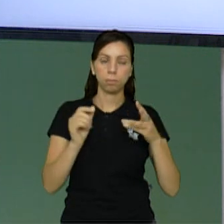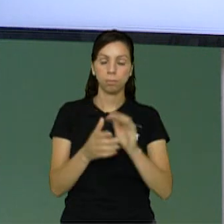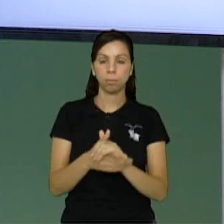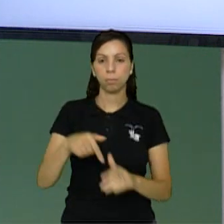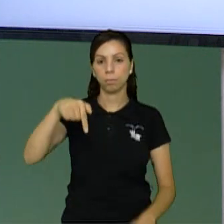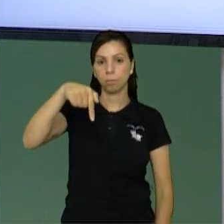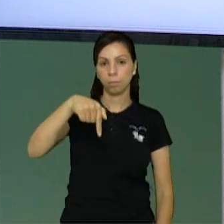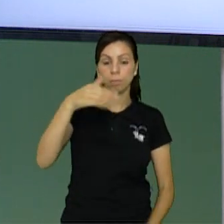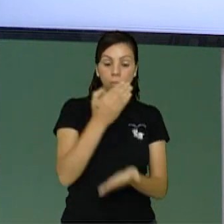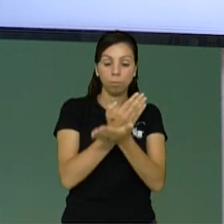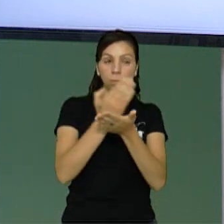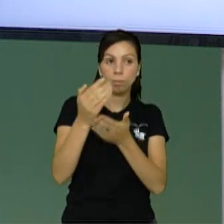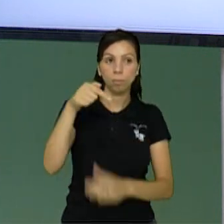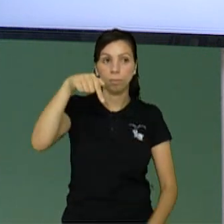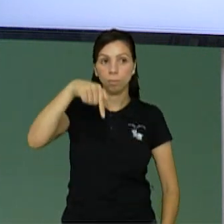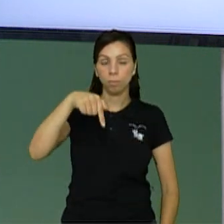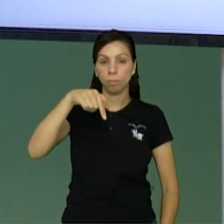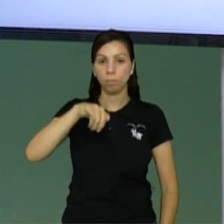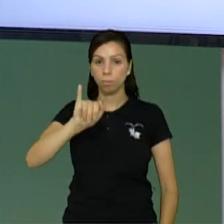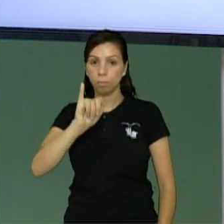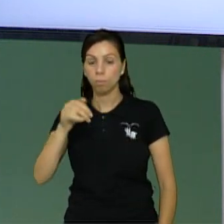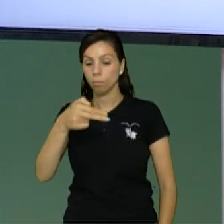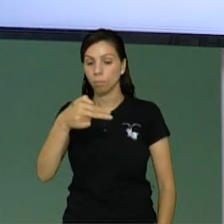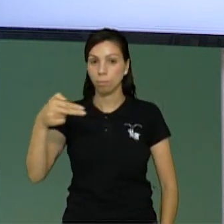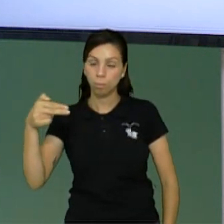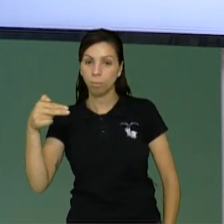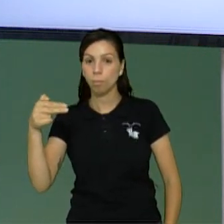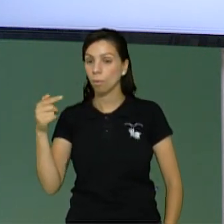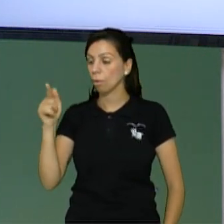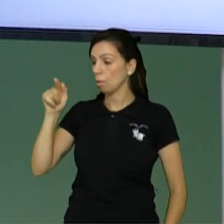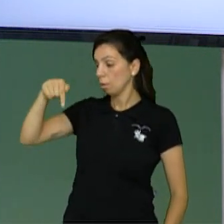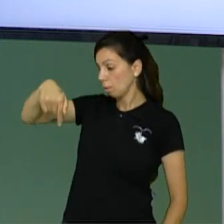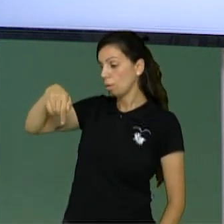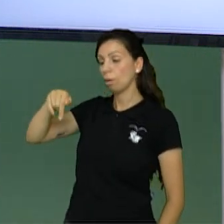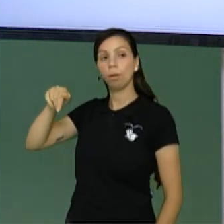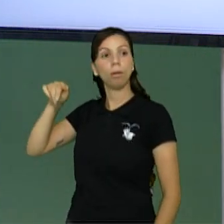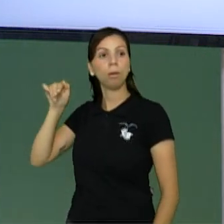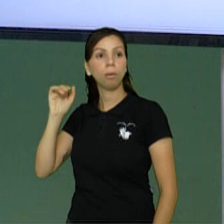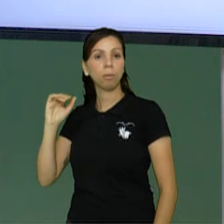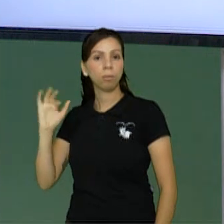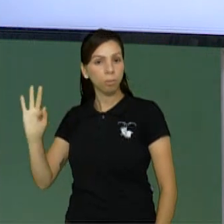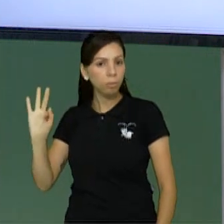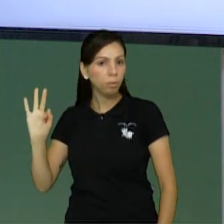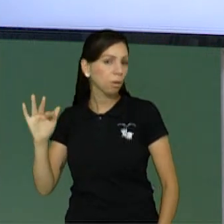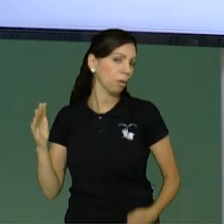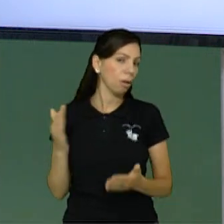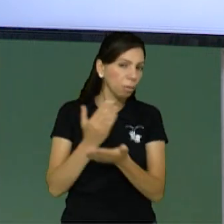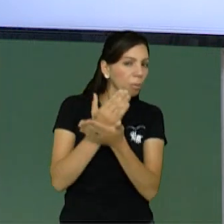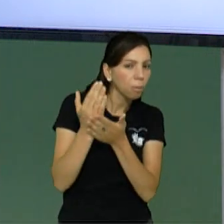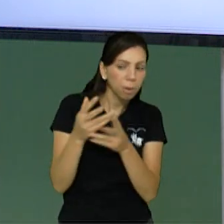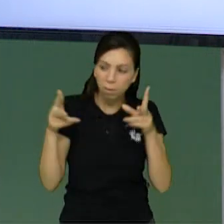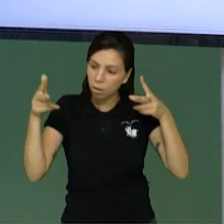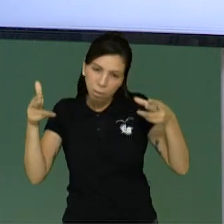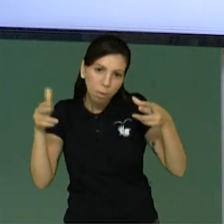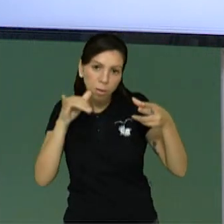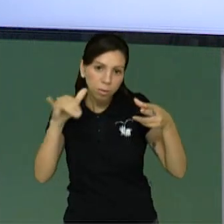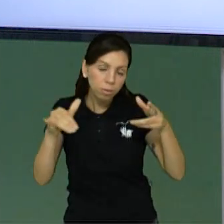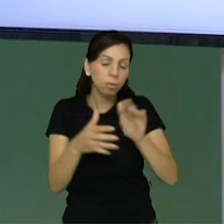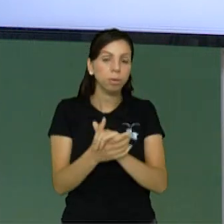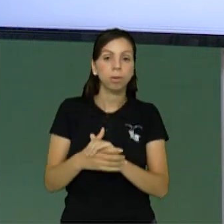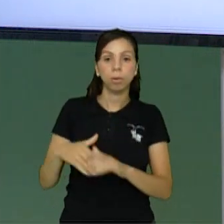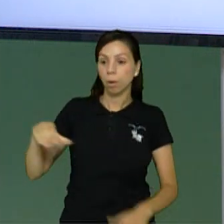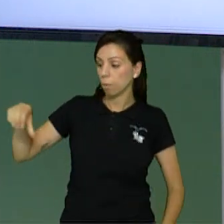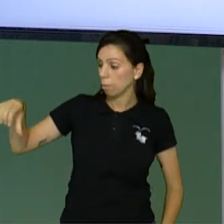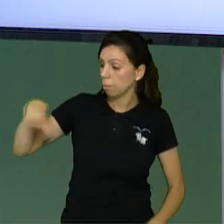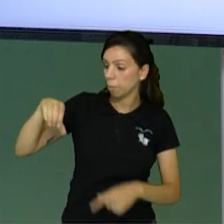ele tem no início, vai ser igual à quantidade que ele tem no fim. No início, todo o movimento do sistema está